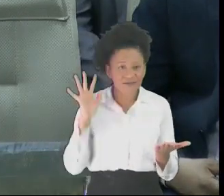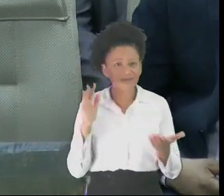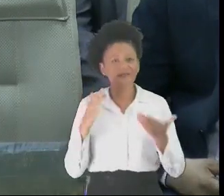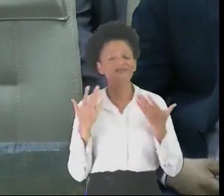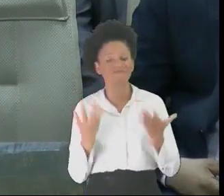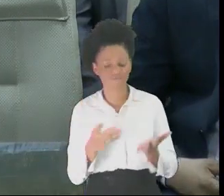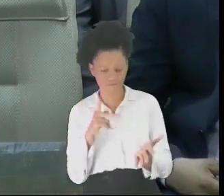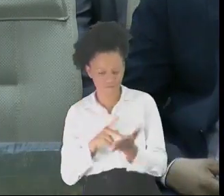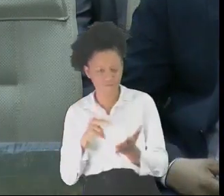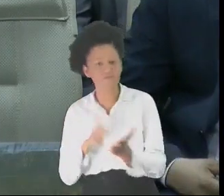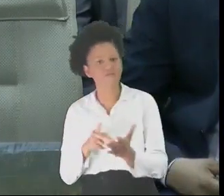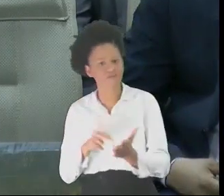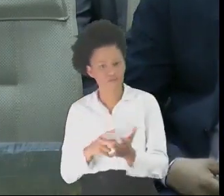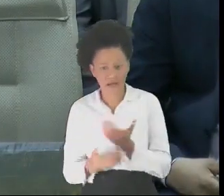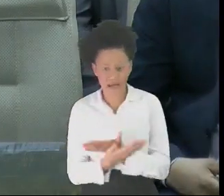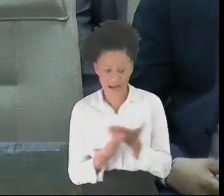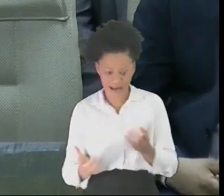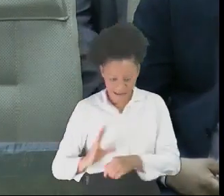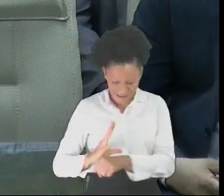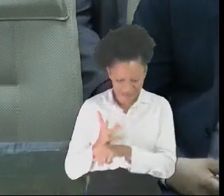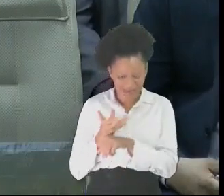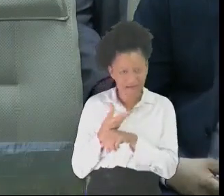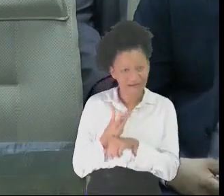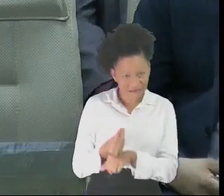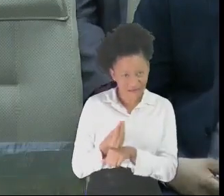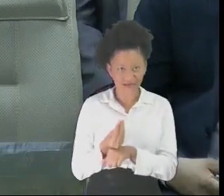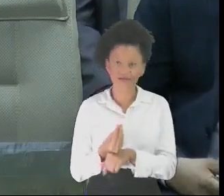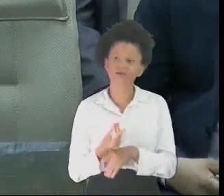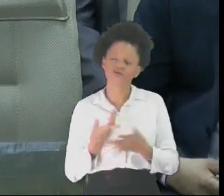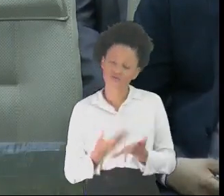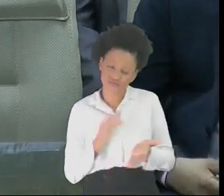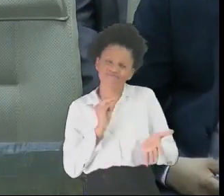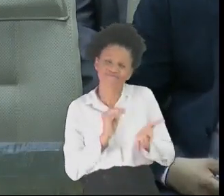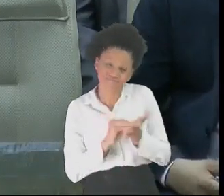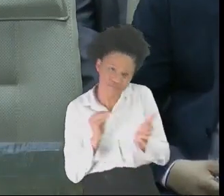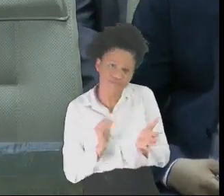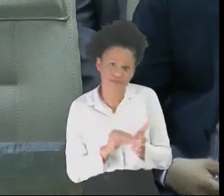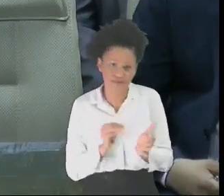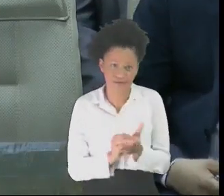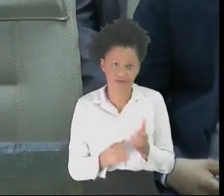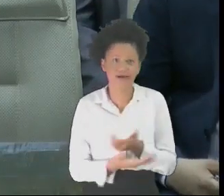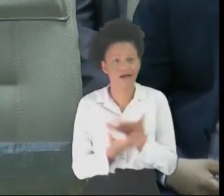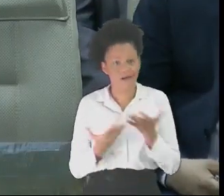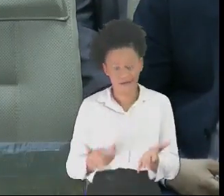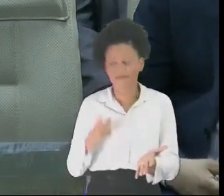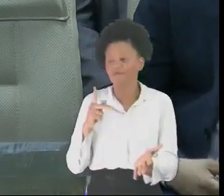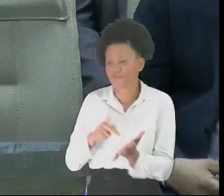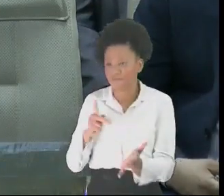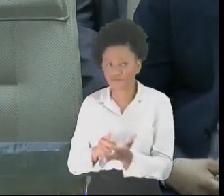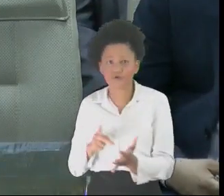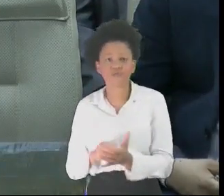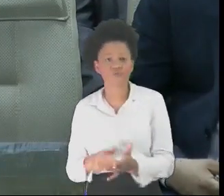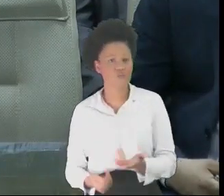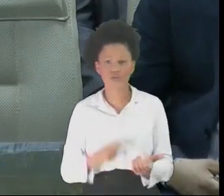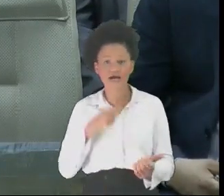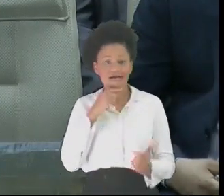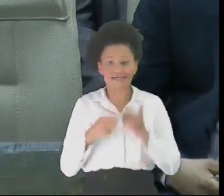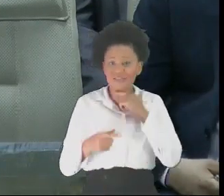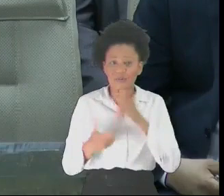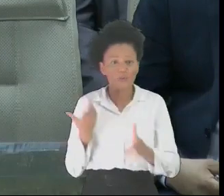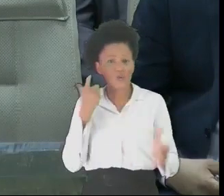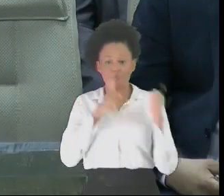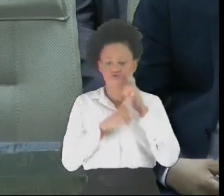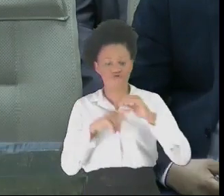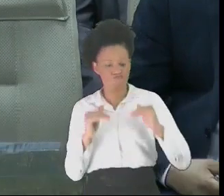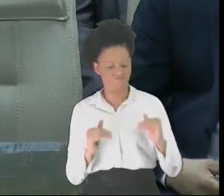É verdade que a igreja nem sempre é o que deveria ser. É verdade que a igreja nem sempre alcançou o padrão